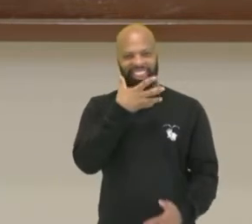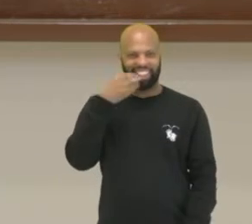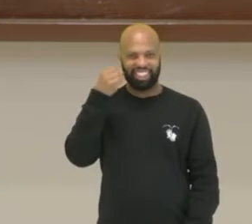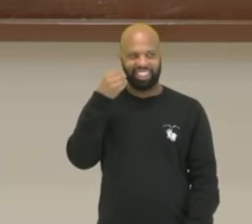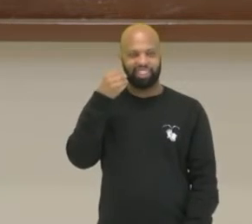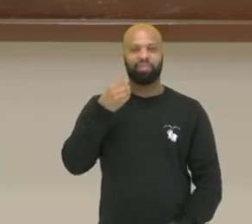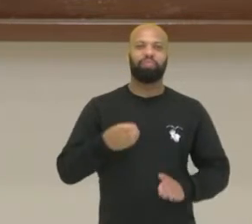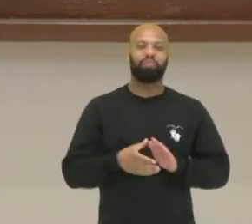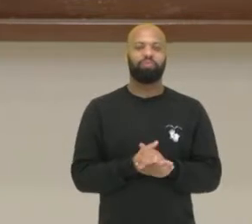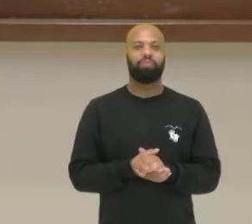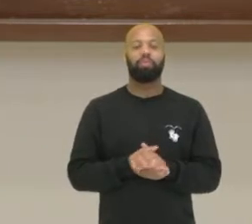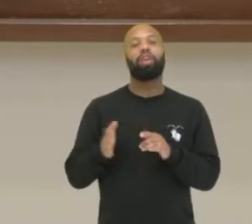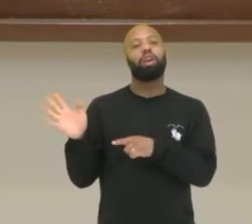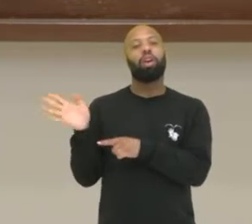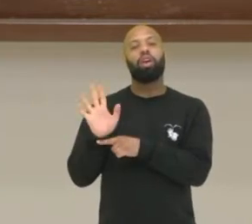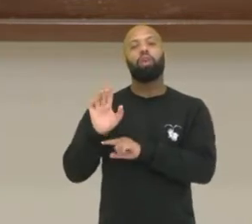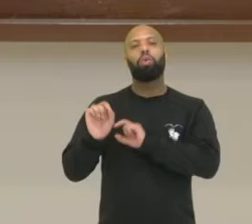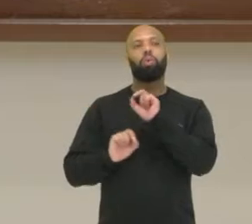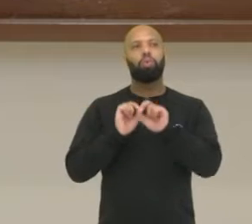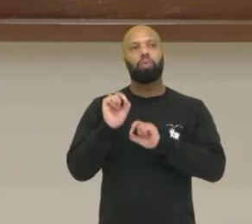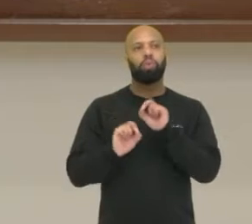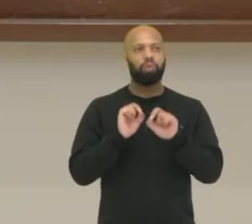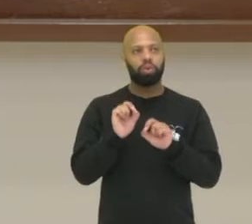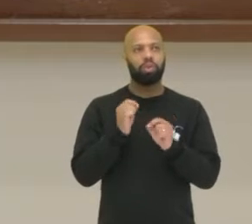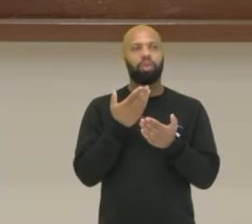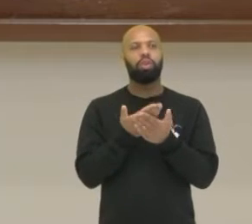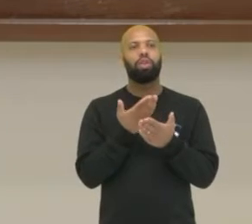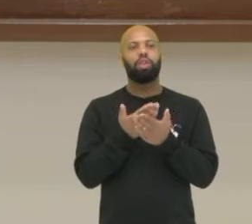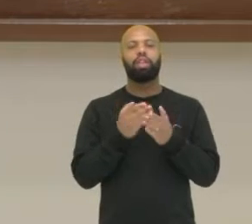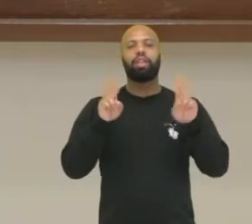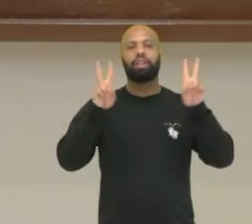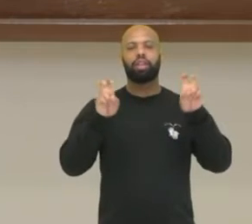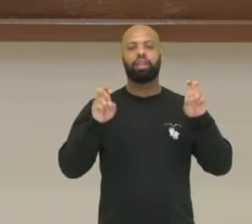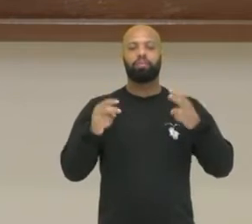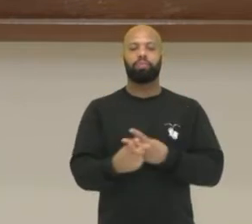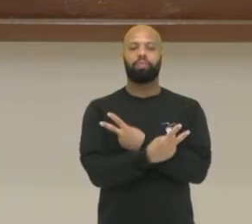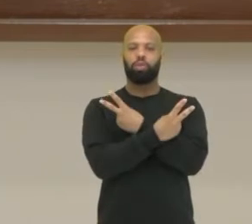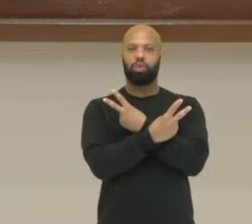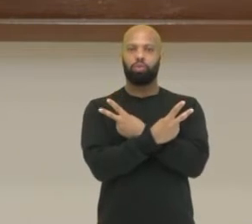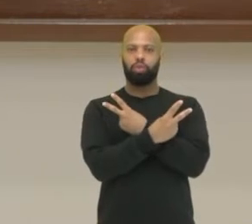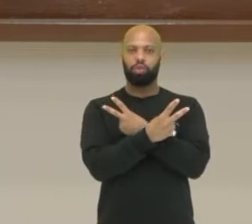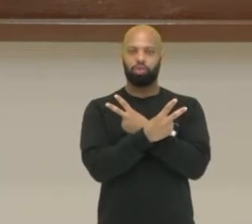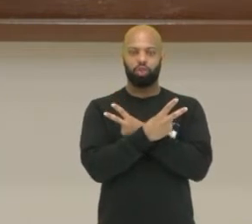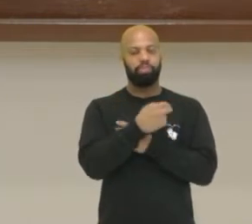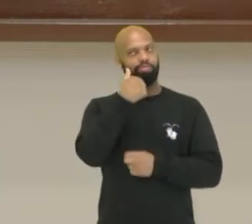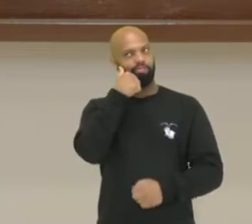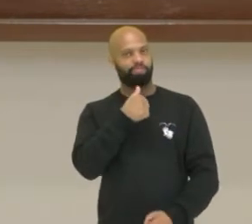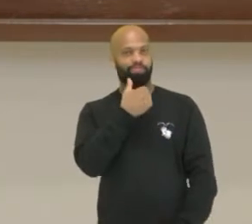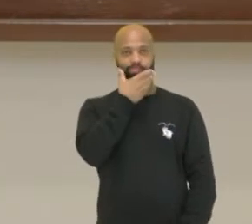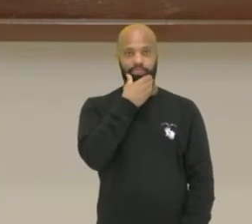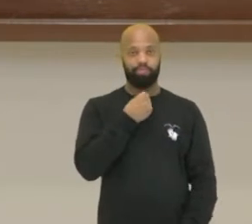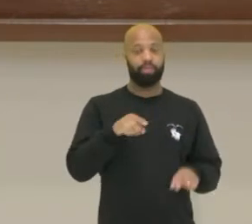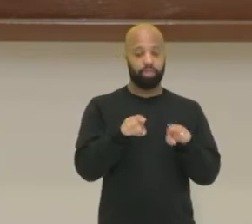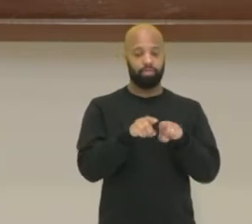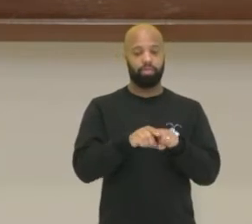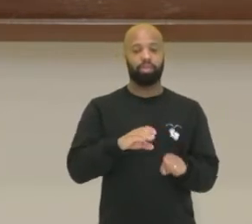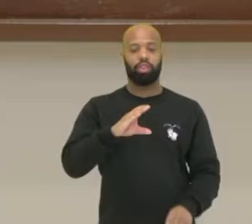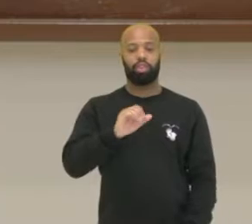Natan. Neste vídeo vamos falar sobre cromossomos sexuais e cariótipo.